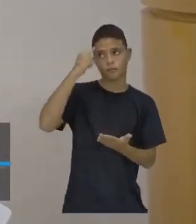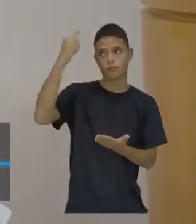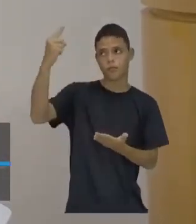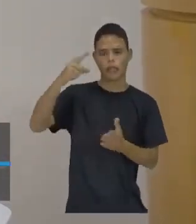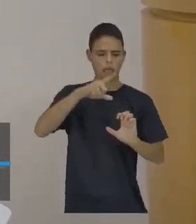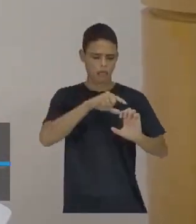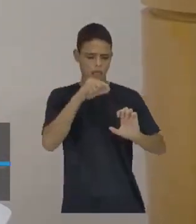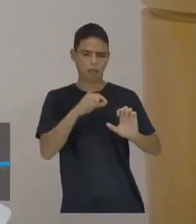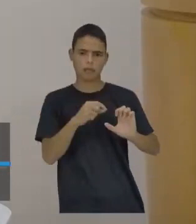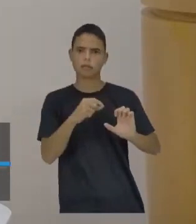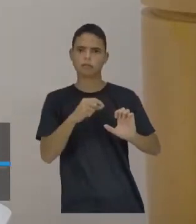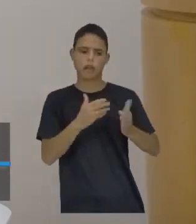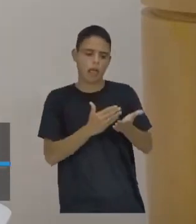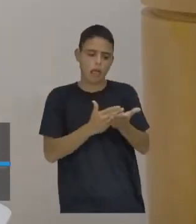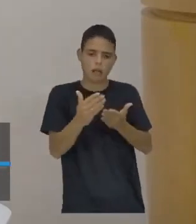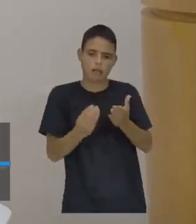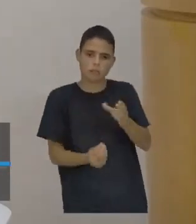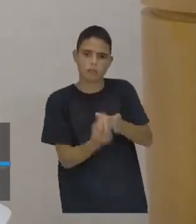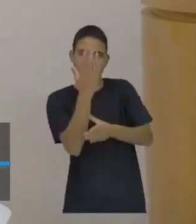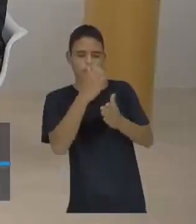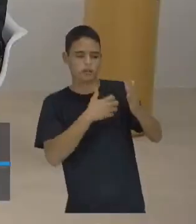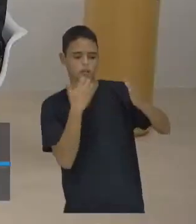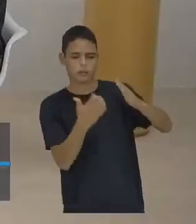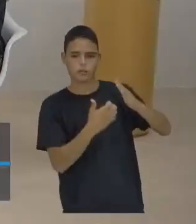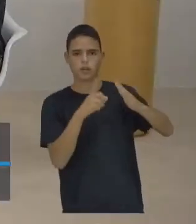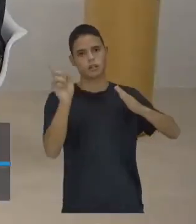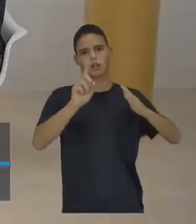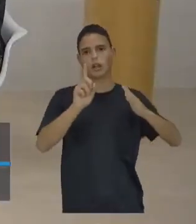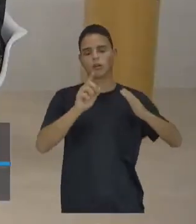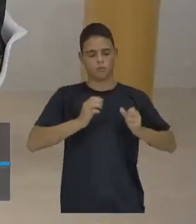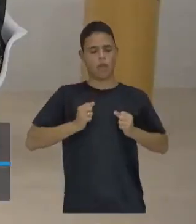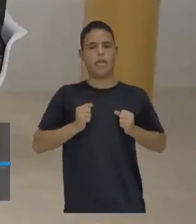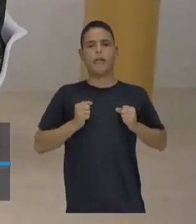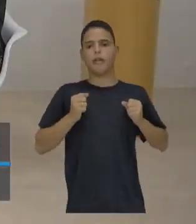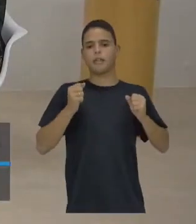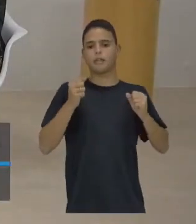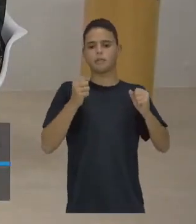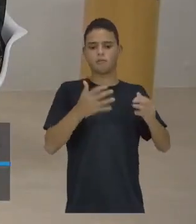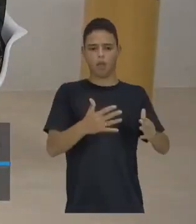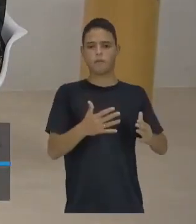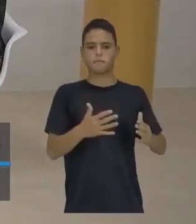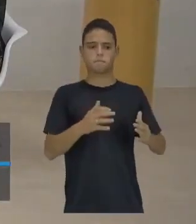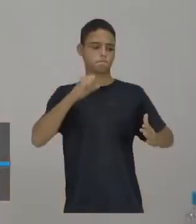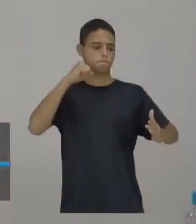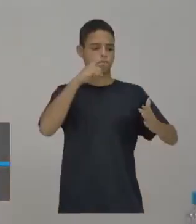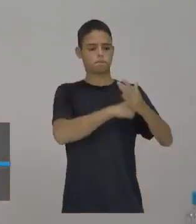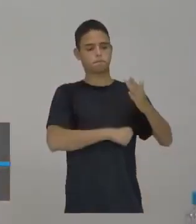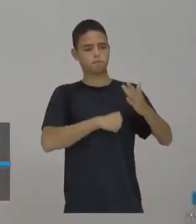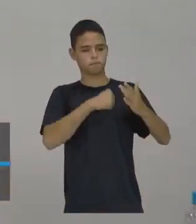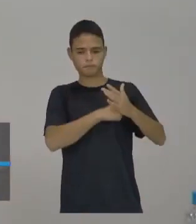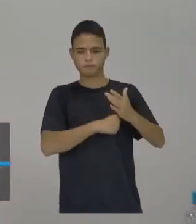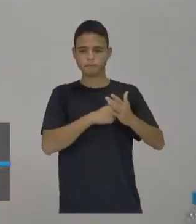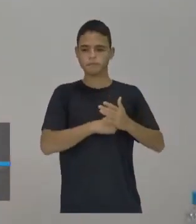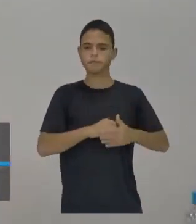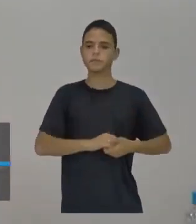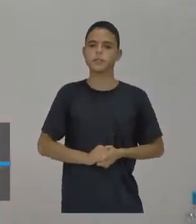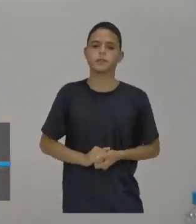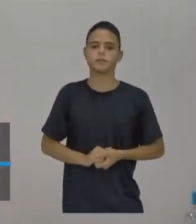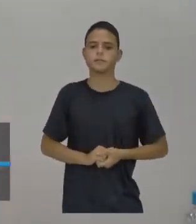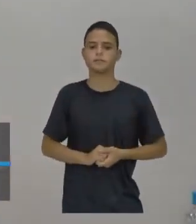uma empresa, não, mas é a forma com que você age. Enfrentar o mundo, você encarar o mundo, né?